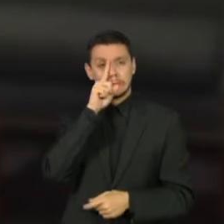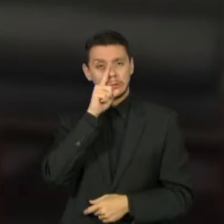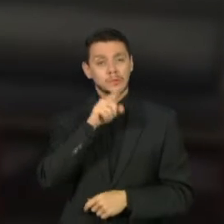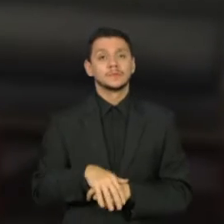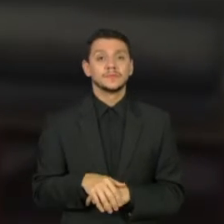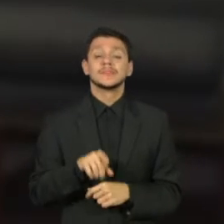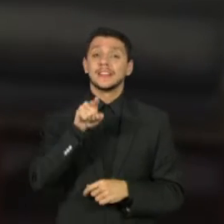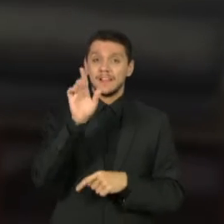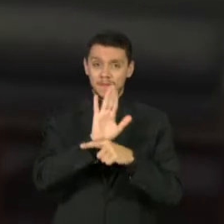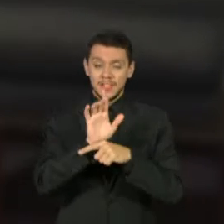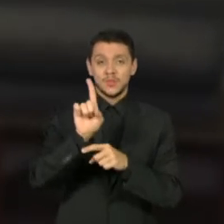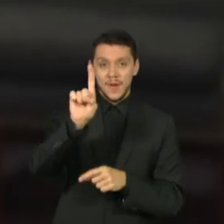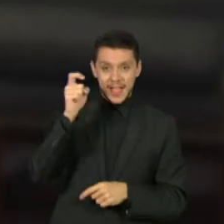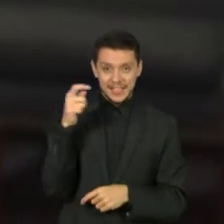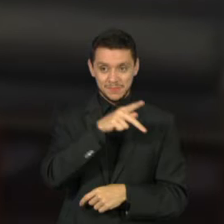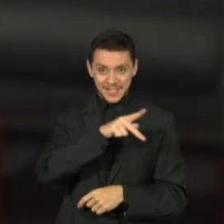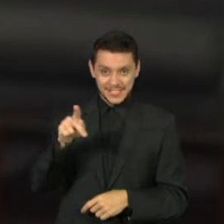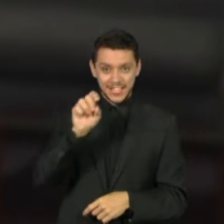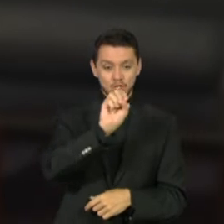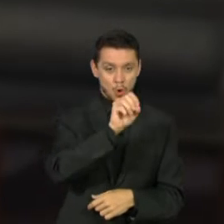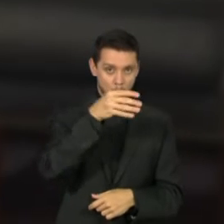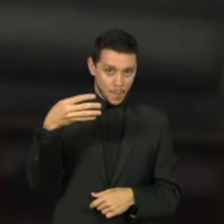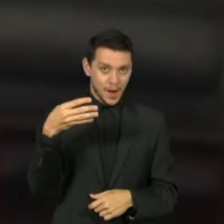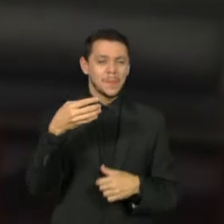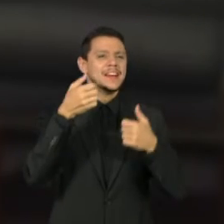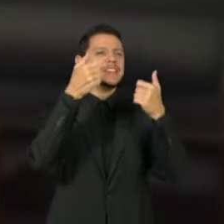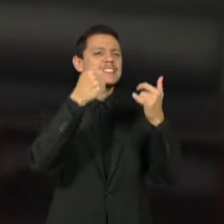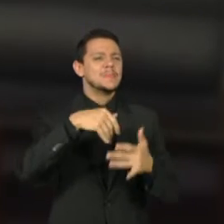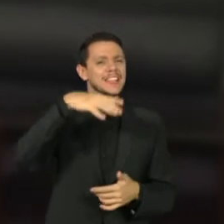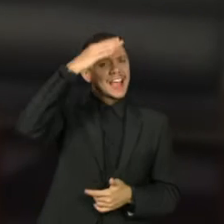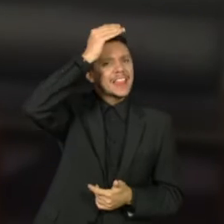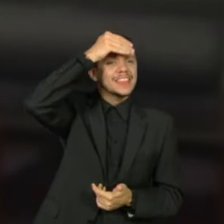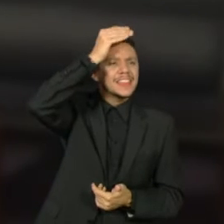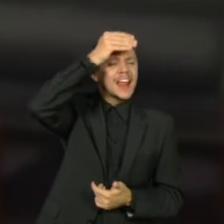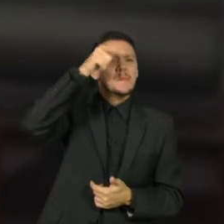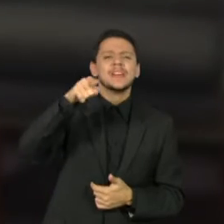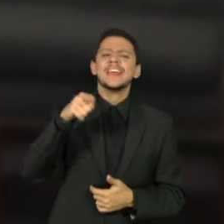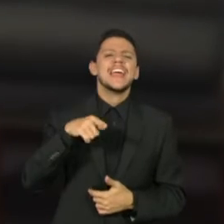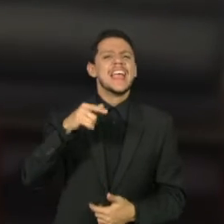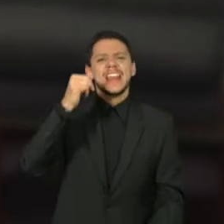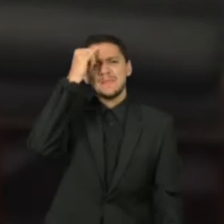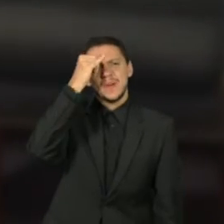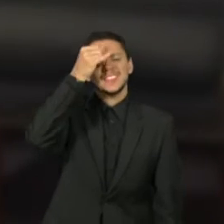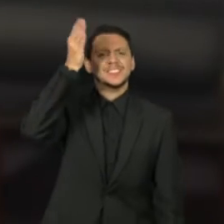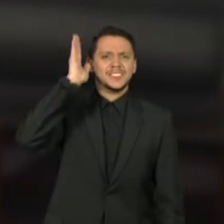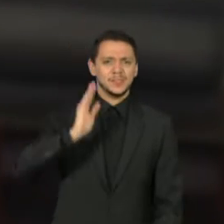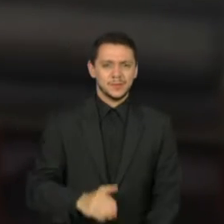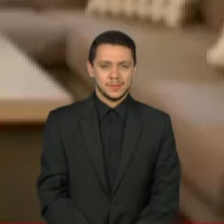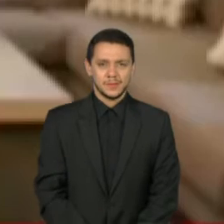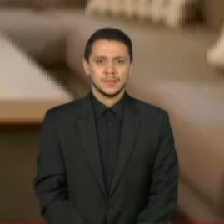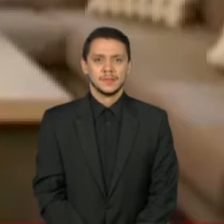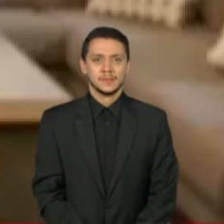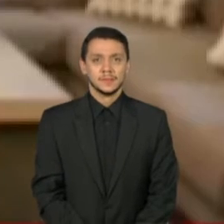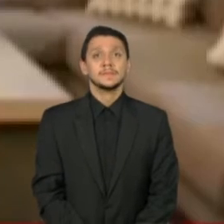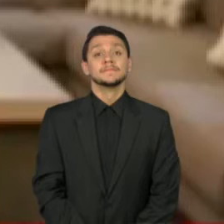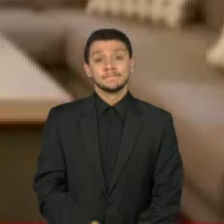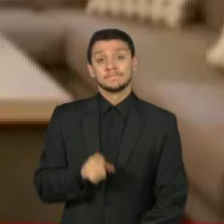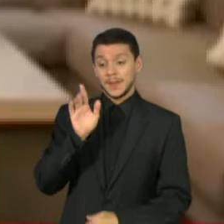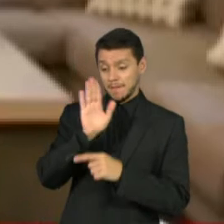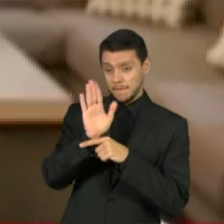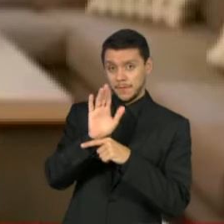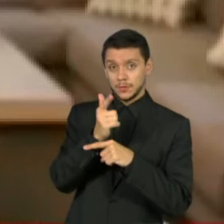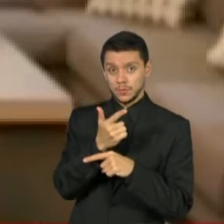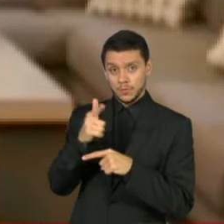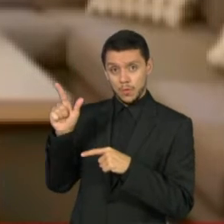Unidos, Barack Obama, chama Trump de completo imbecil. President Trump is a total and complete dipshit. Neste outro,